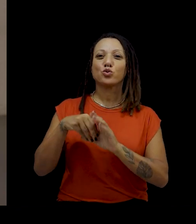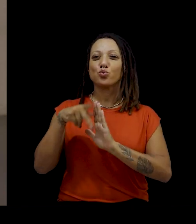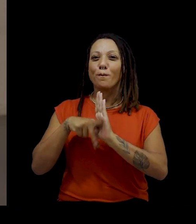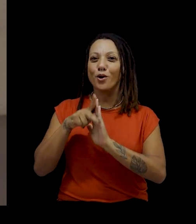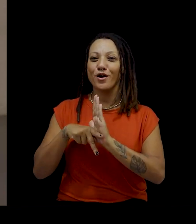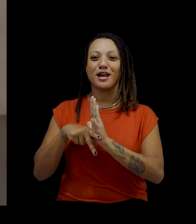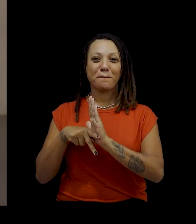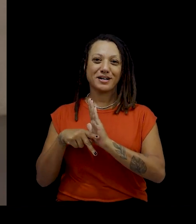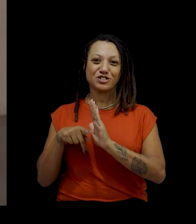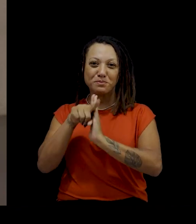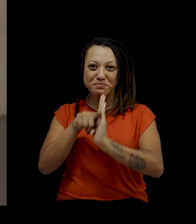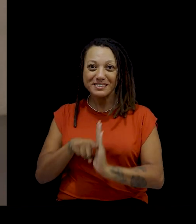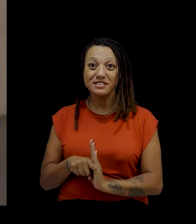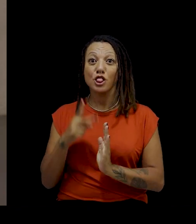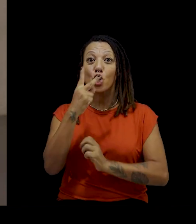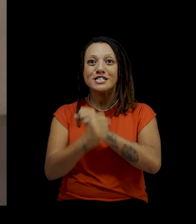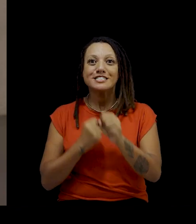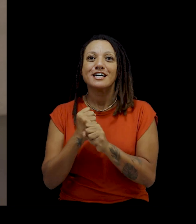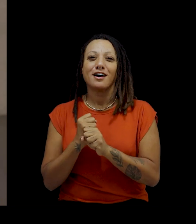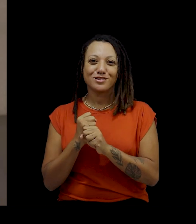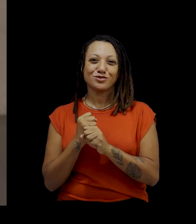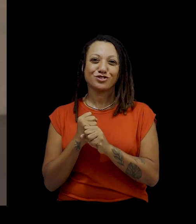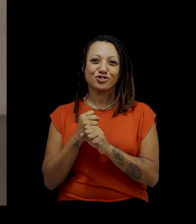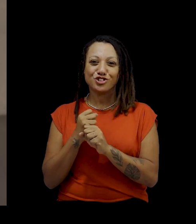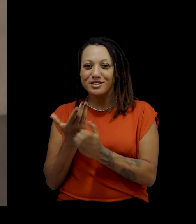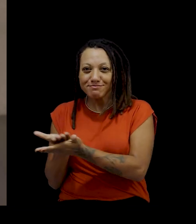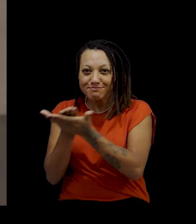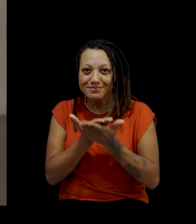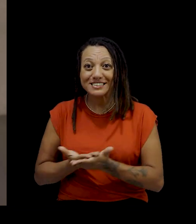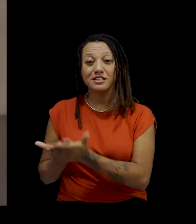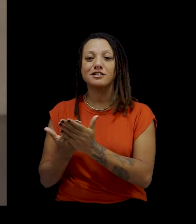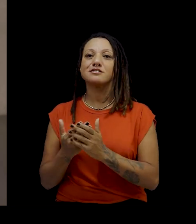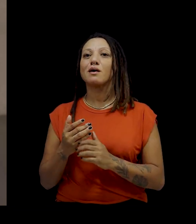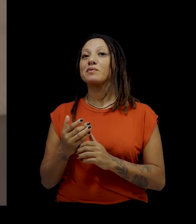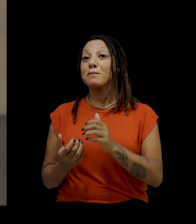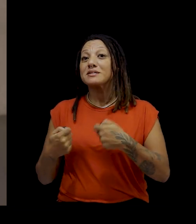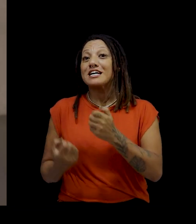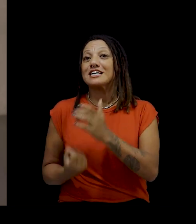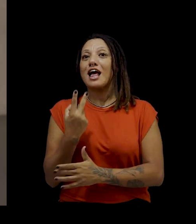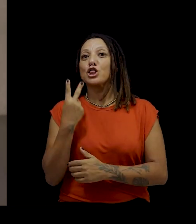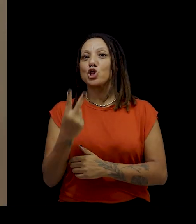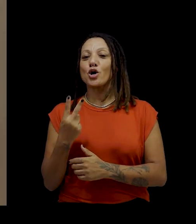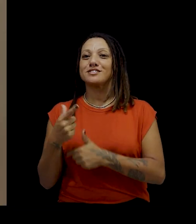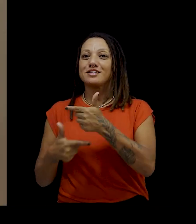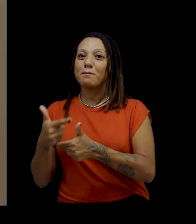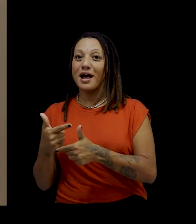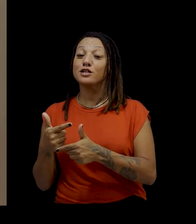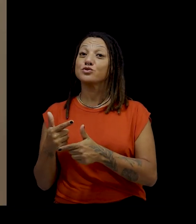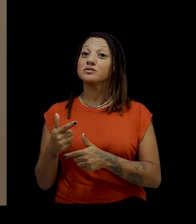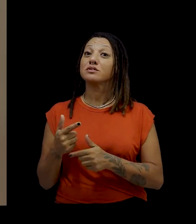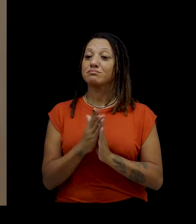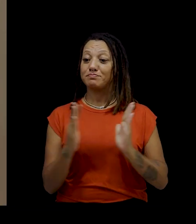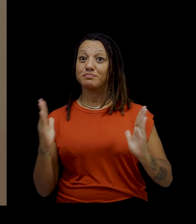de residência, que era uma residência longa, de 2 anos de produção, onde eles produzem 2 trabalhos em 2